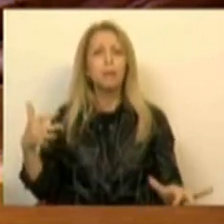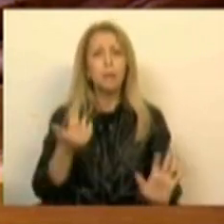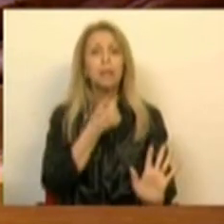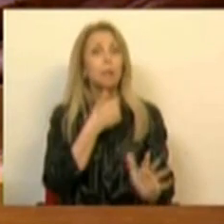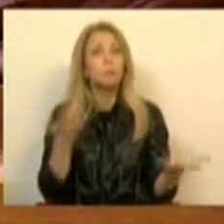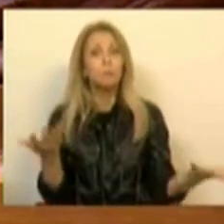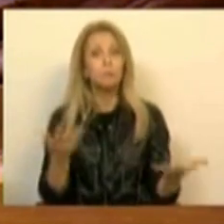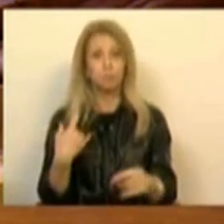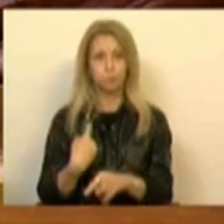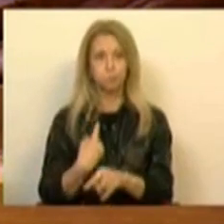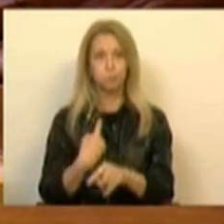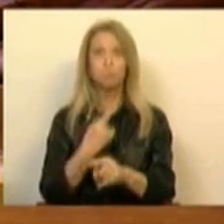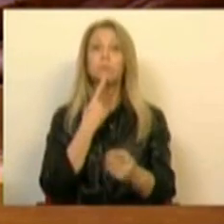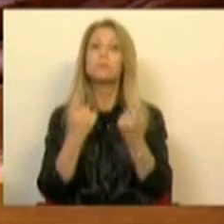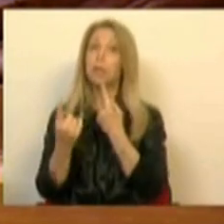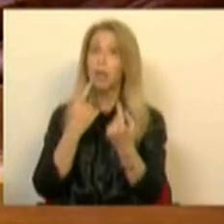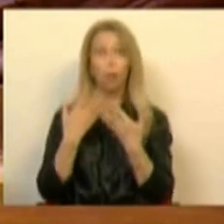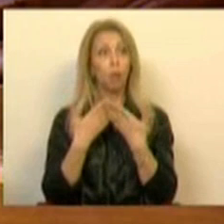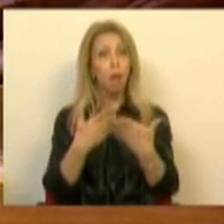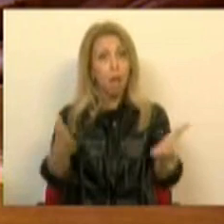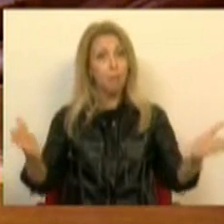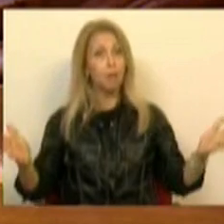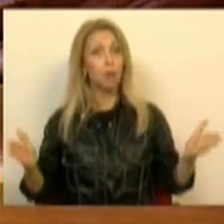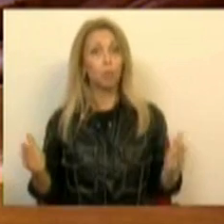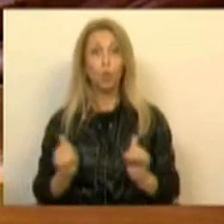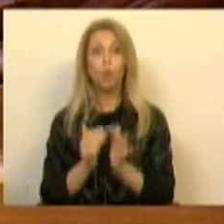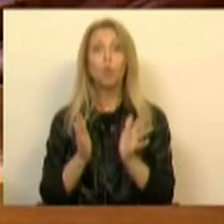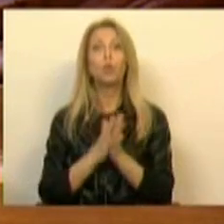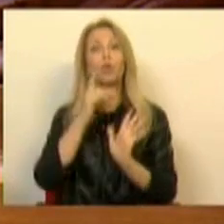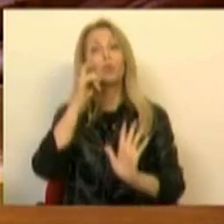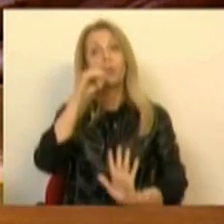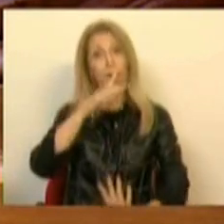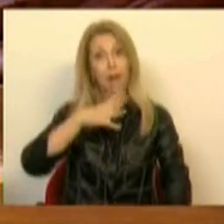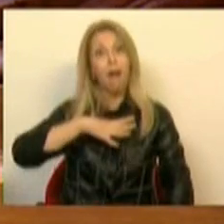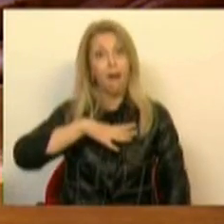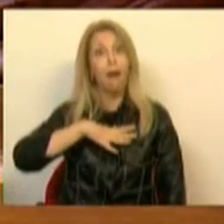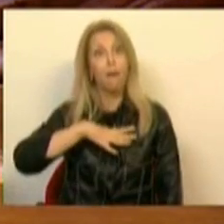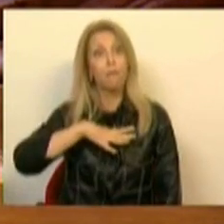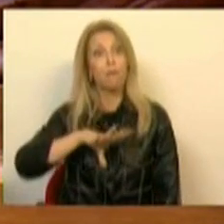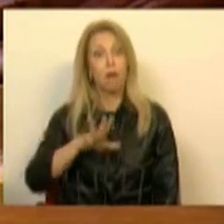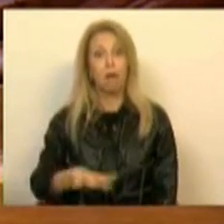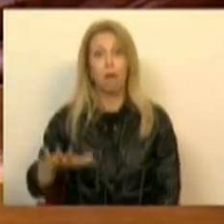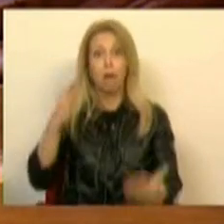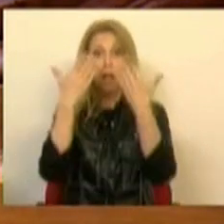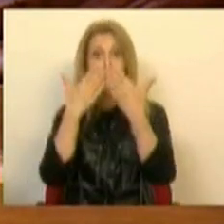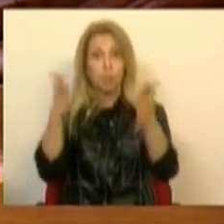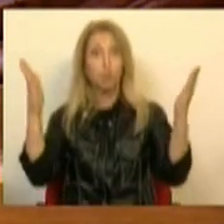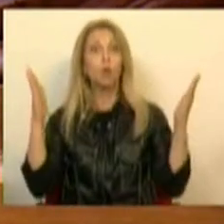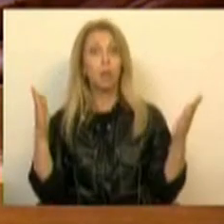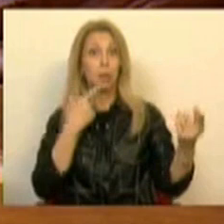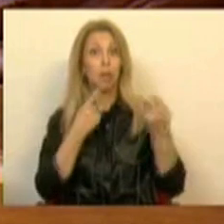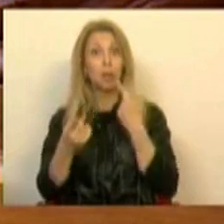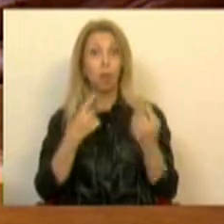temos mantido aqui os canais de diálogo aberto com todos aqueles que connosco querem, do campo democrático,